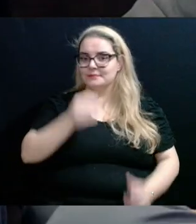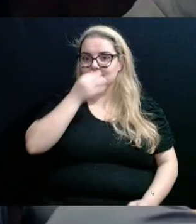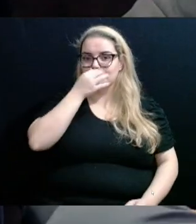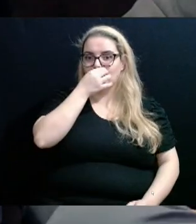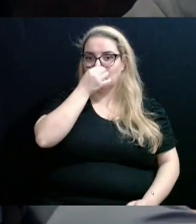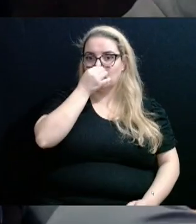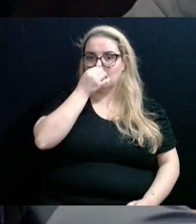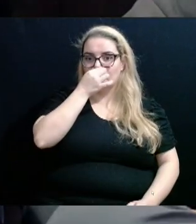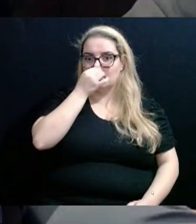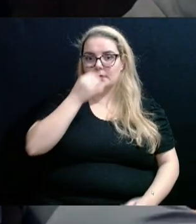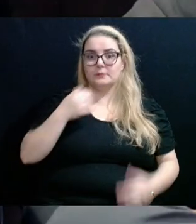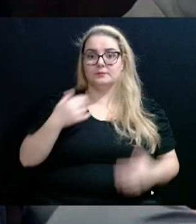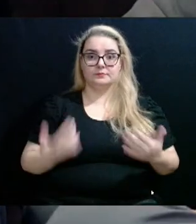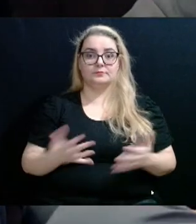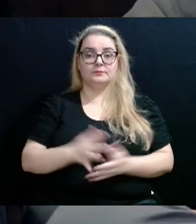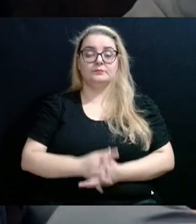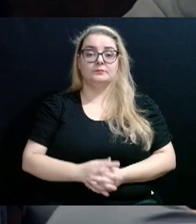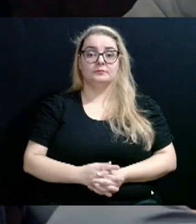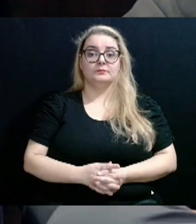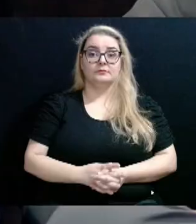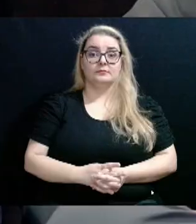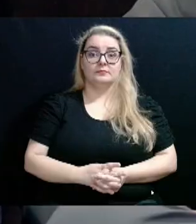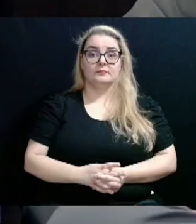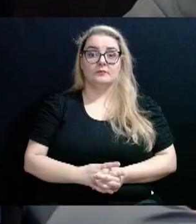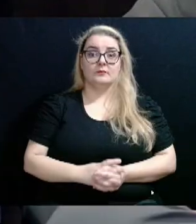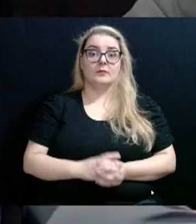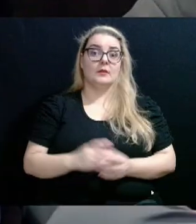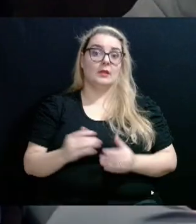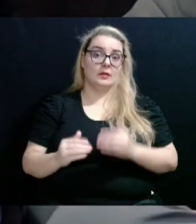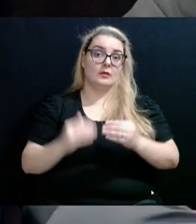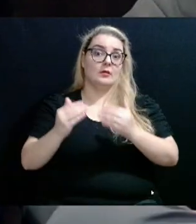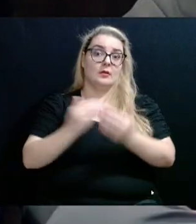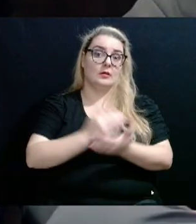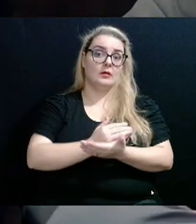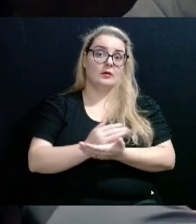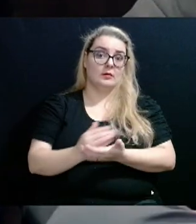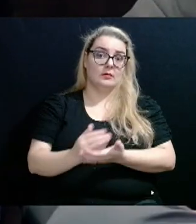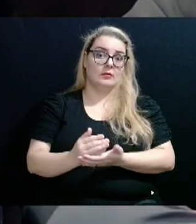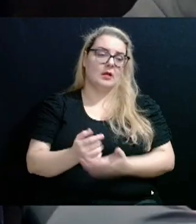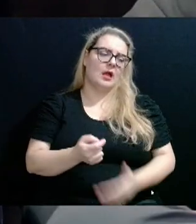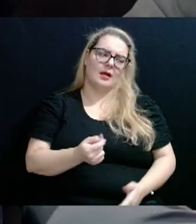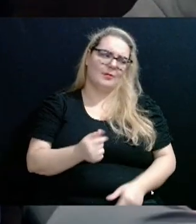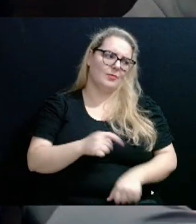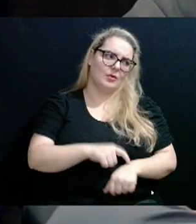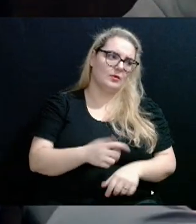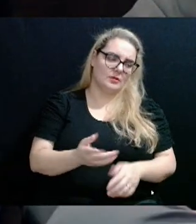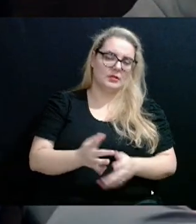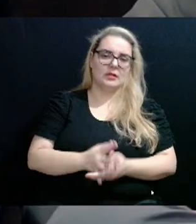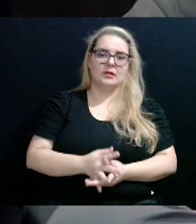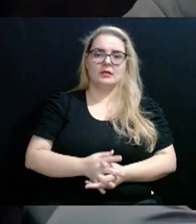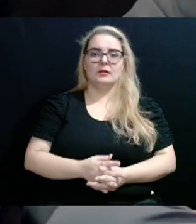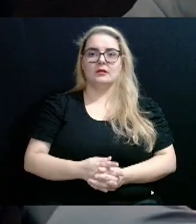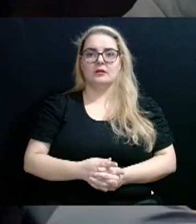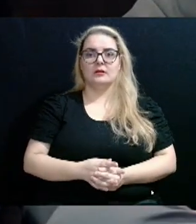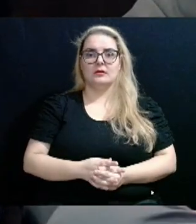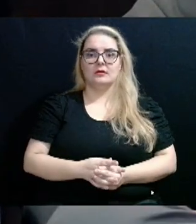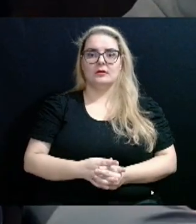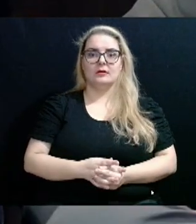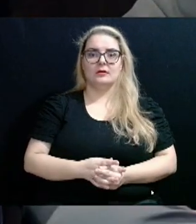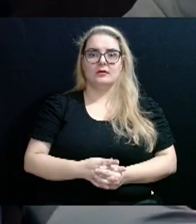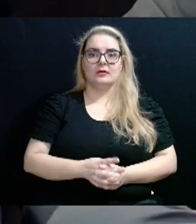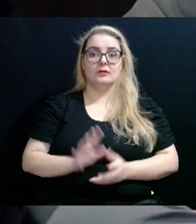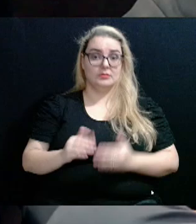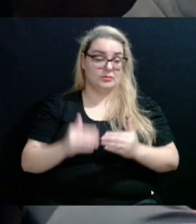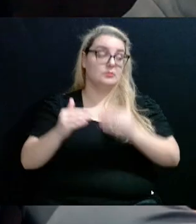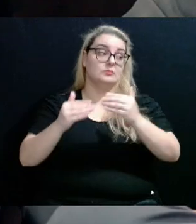então, o desenvolvimento começou há não tão pouco tempo atrás, e eu já estou num progresso muito bom. Me a conta.